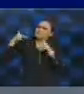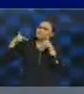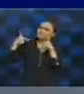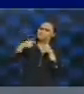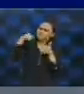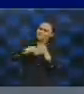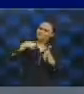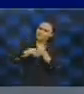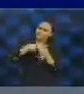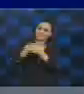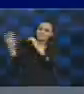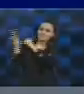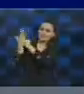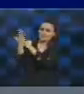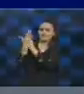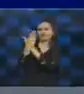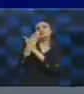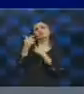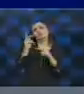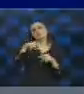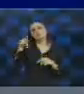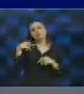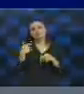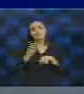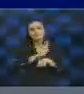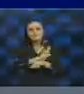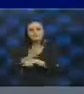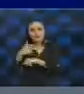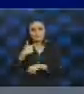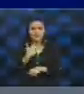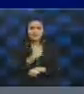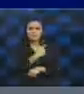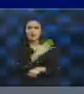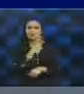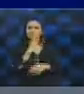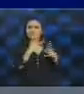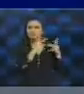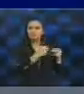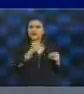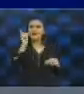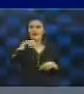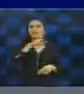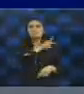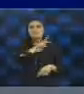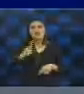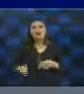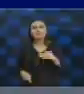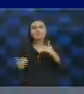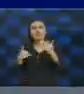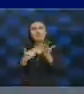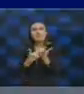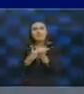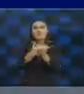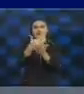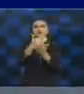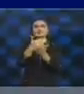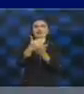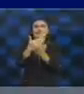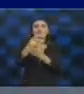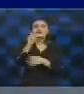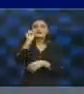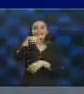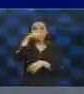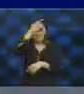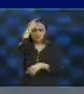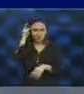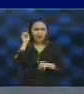sacrifício, que me sustentou junto com os meus irmãos. Porque foi como vereador que eu incluí a primeira database de servidor público